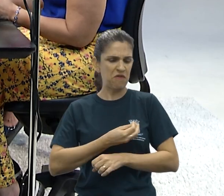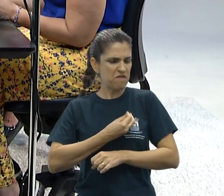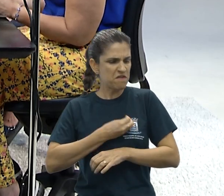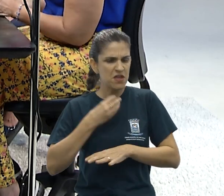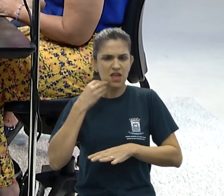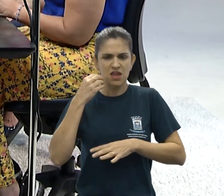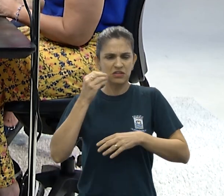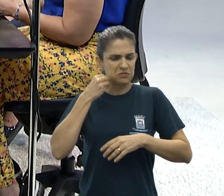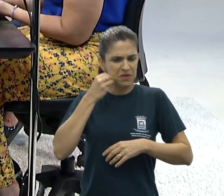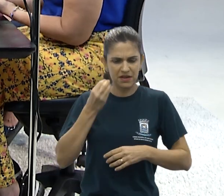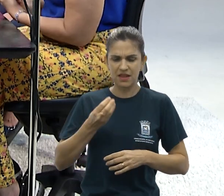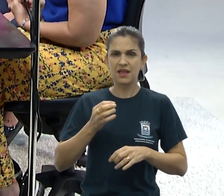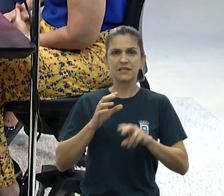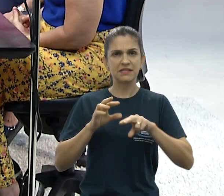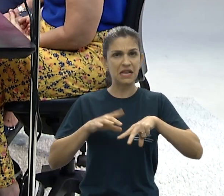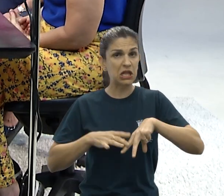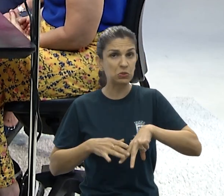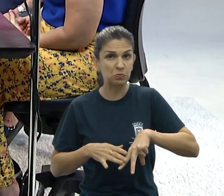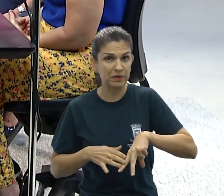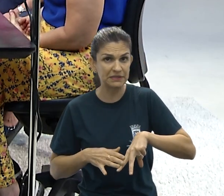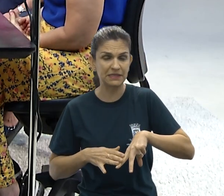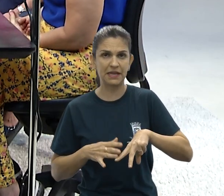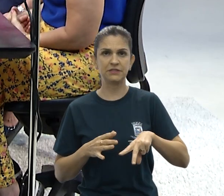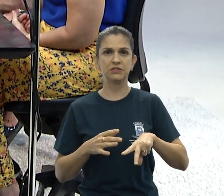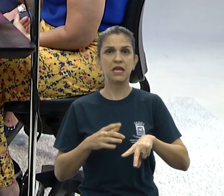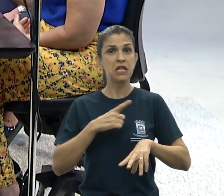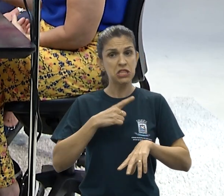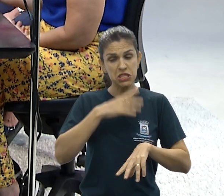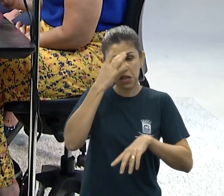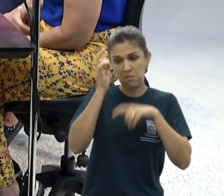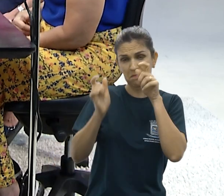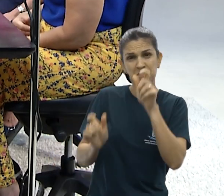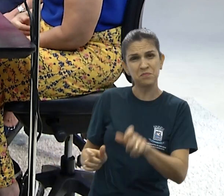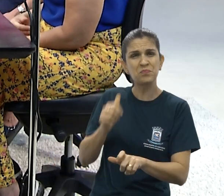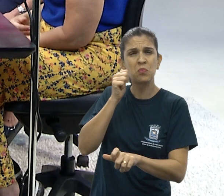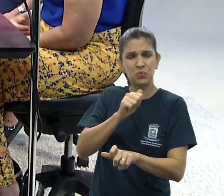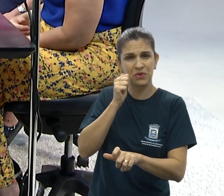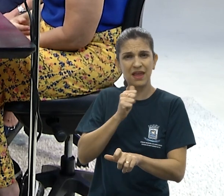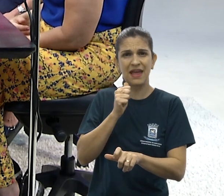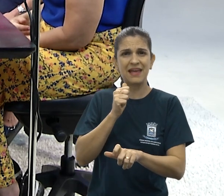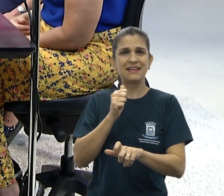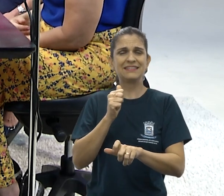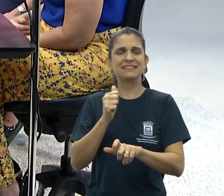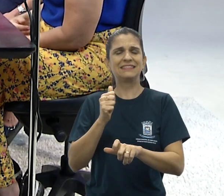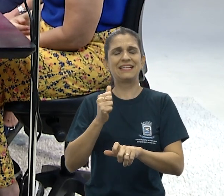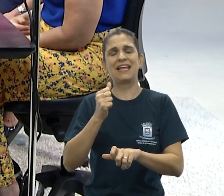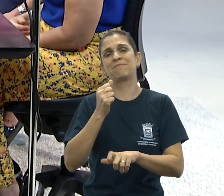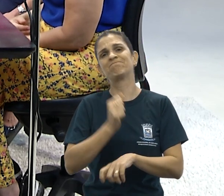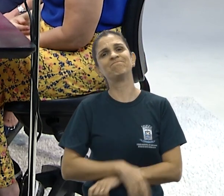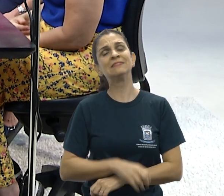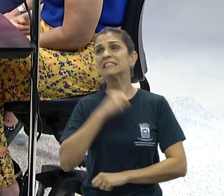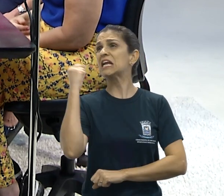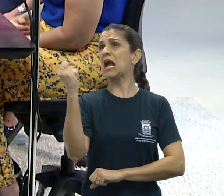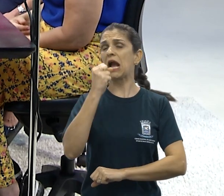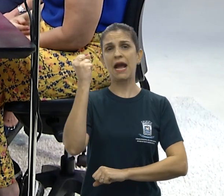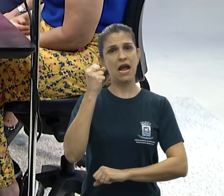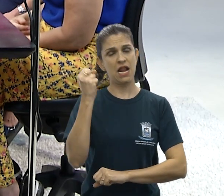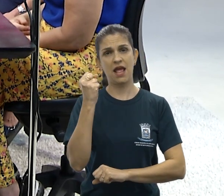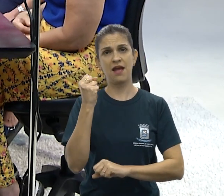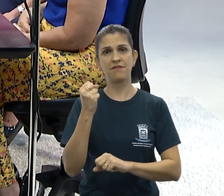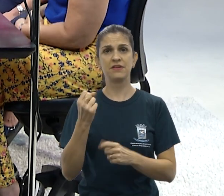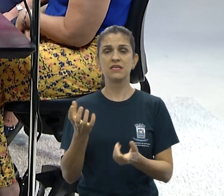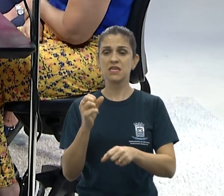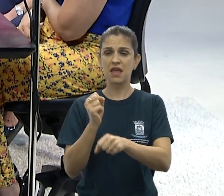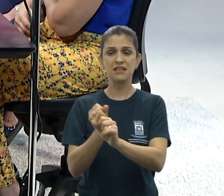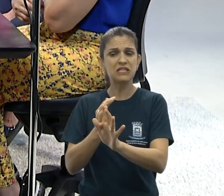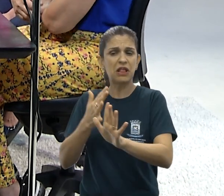inúmeros casos, muito mais grave até do que o meu, até de uma pessoa que faleceu na fila esperando por falta de informação.